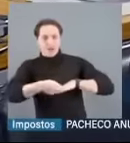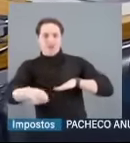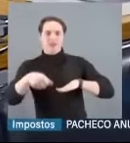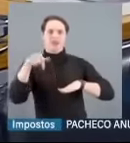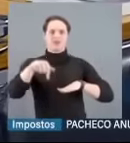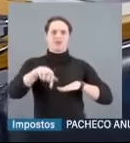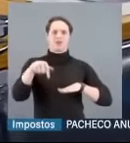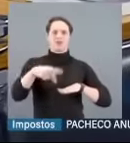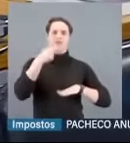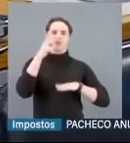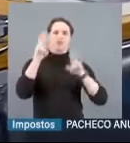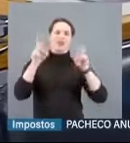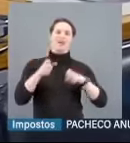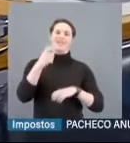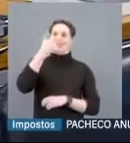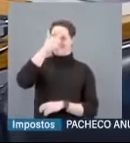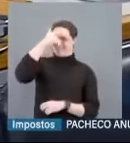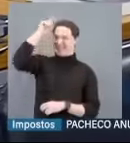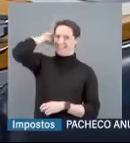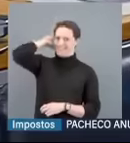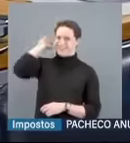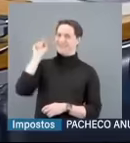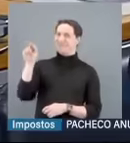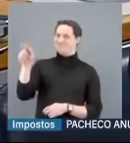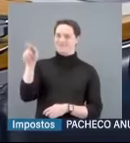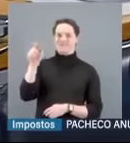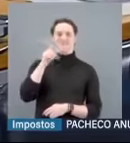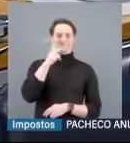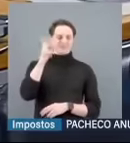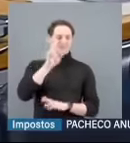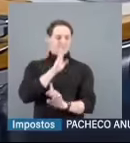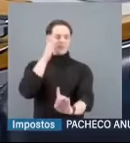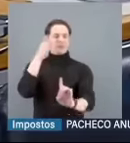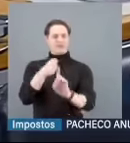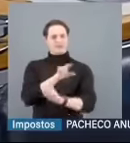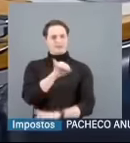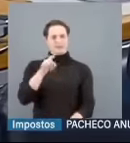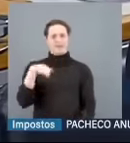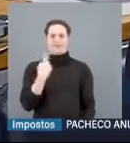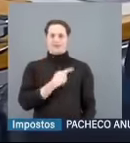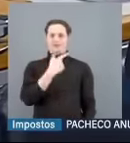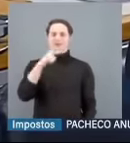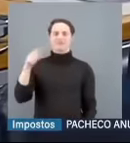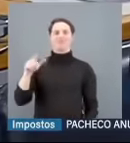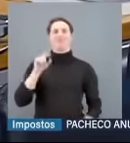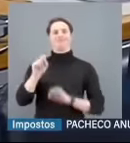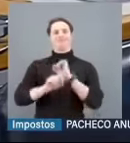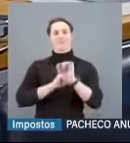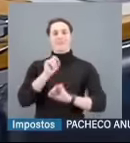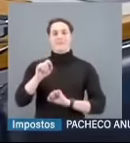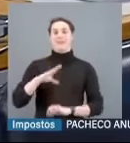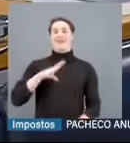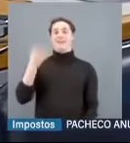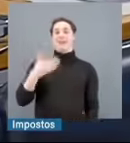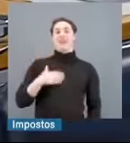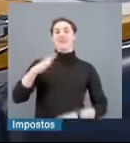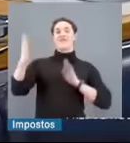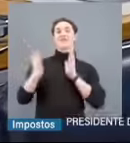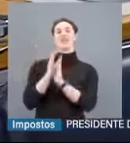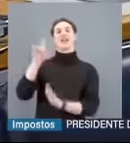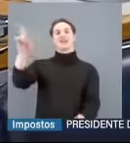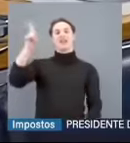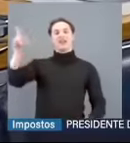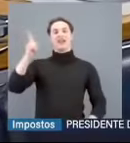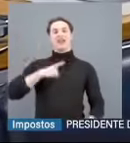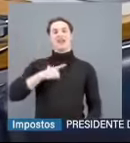menção ao ministro Alexandre de Moraes. E o outro dizia, se a gente não tem coragem de enfrentar o cabeça de ovo e uma fraude eleitoral, vamos enfrentar